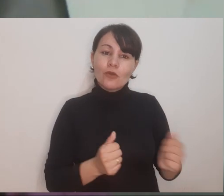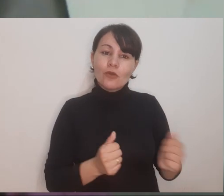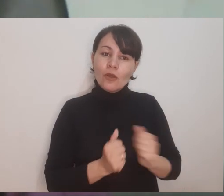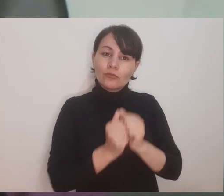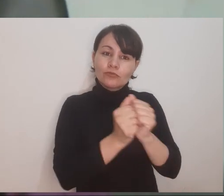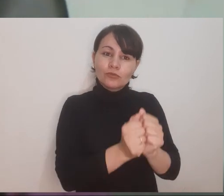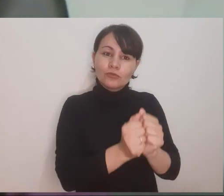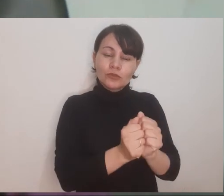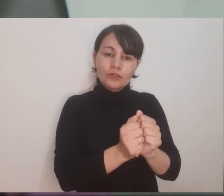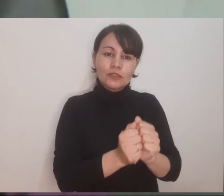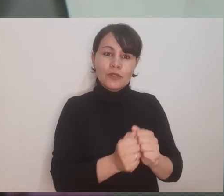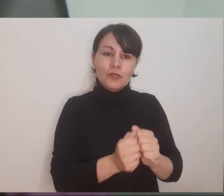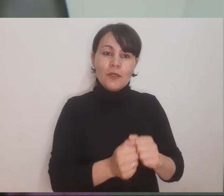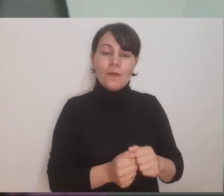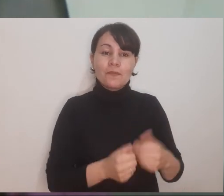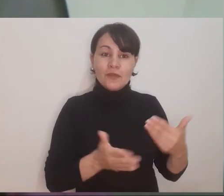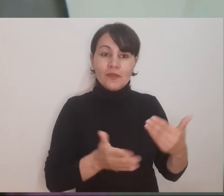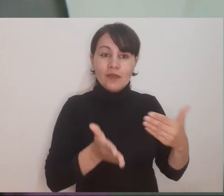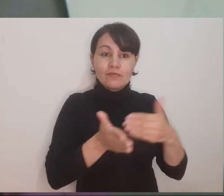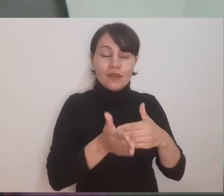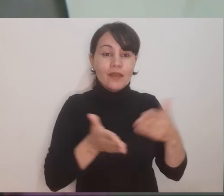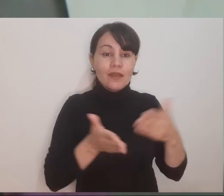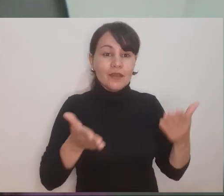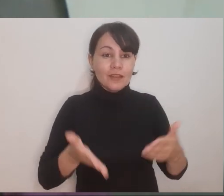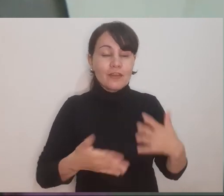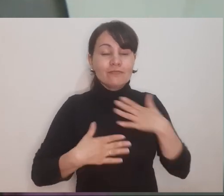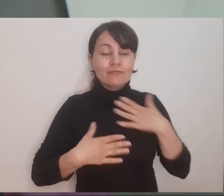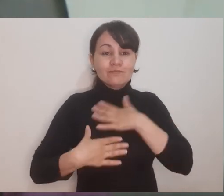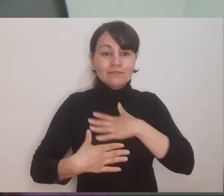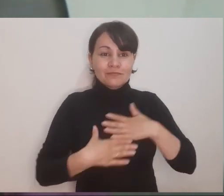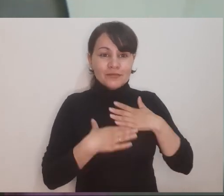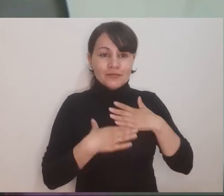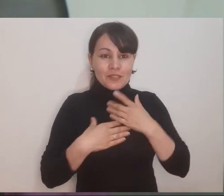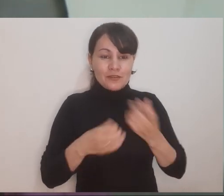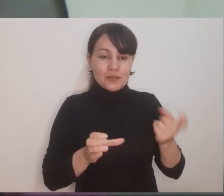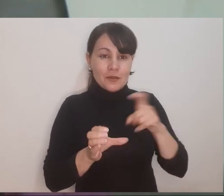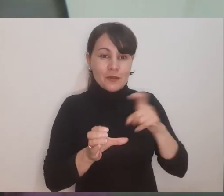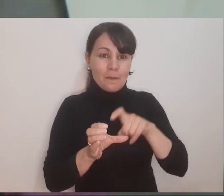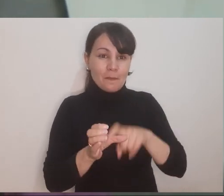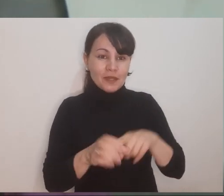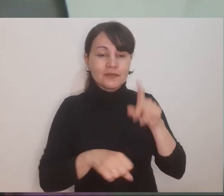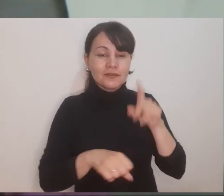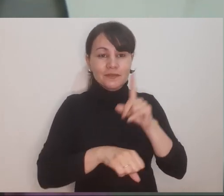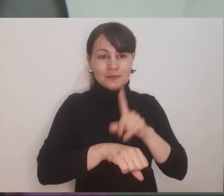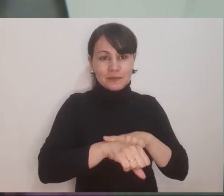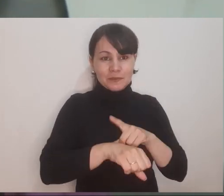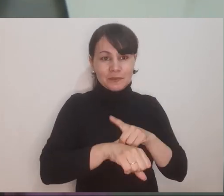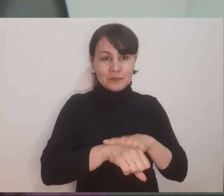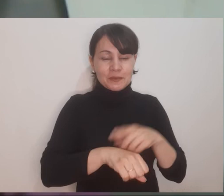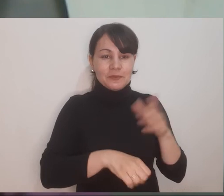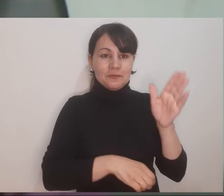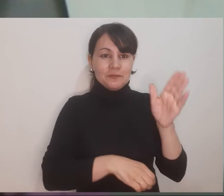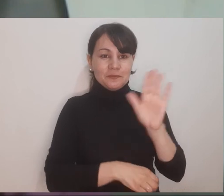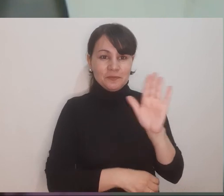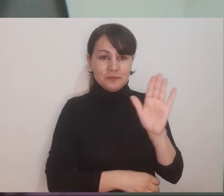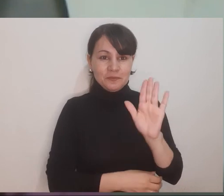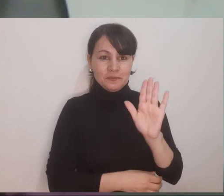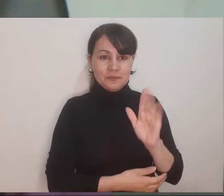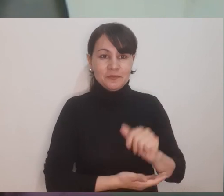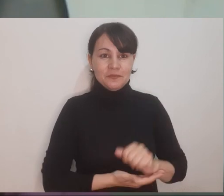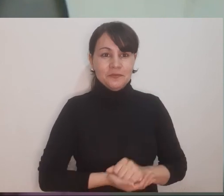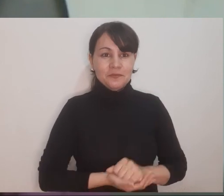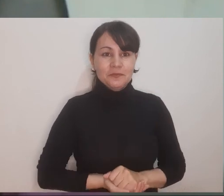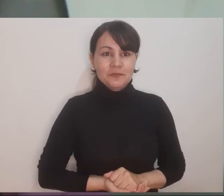vocês até aqui e foi um prazer fazer parte deste momento. Até mais!